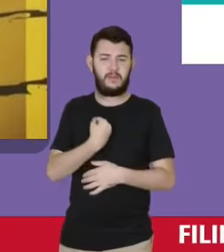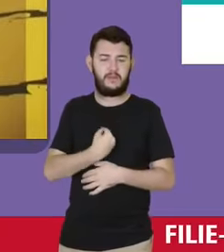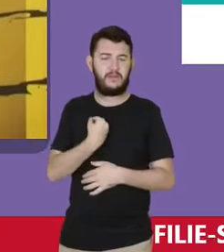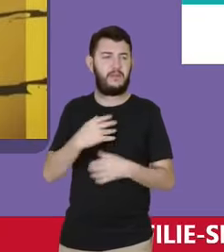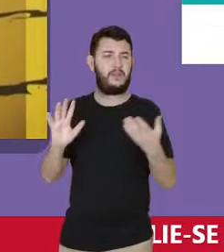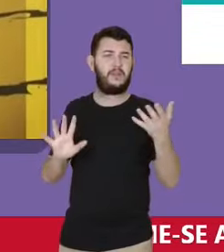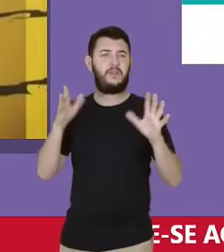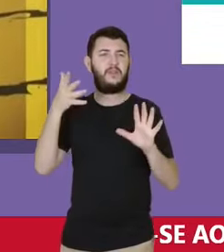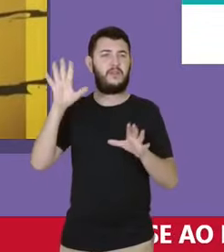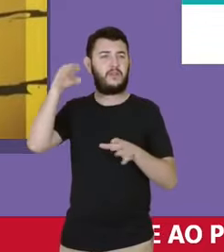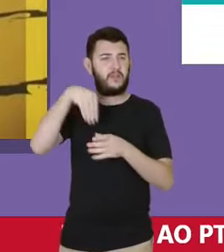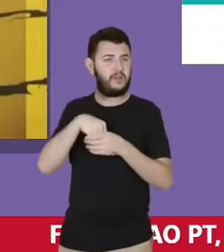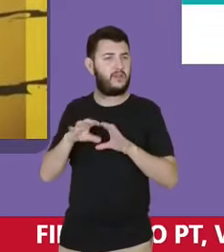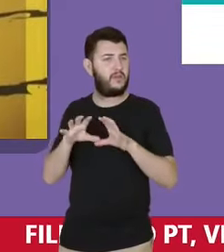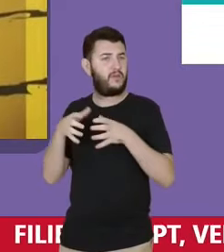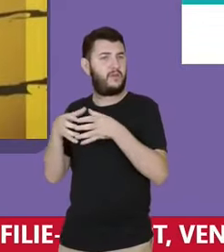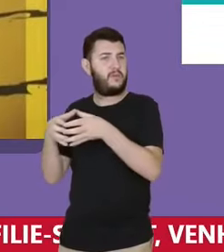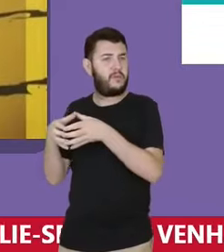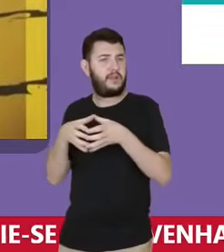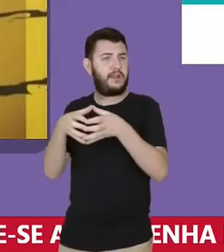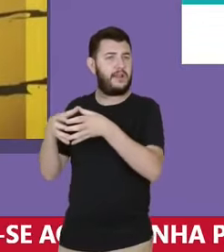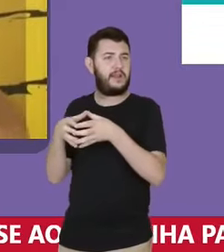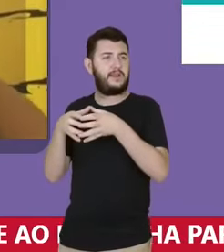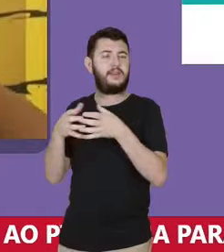as nossas comunidades